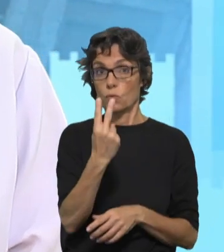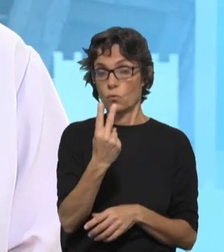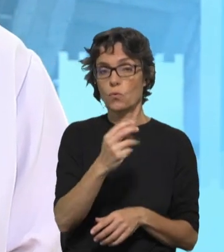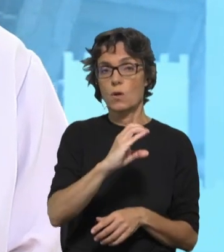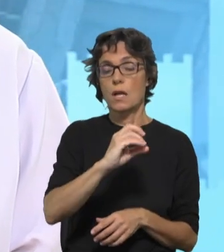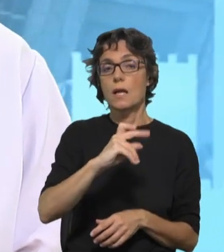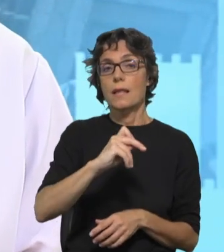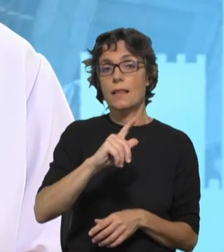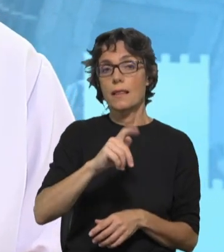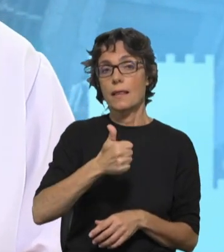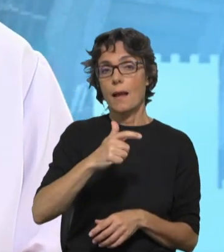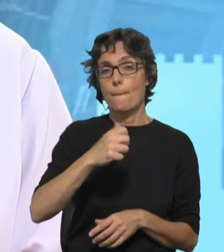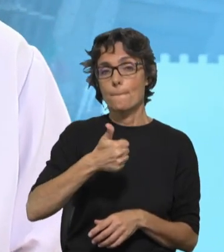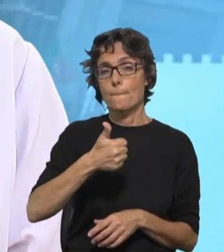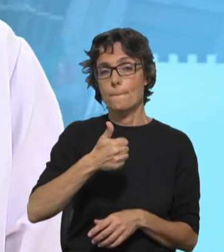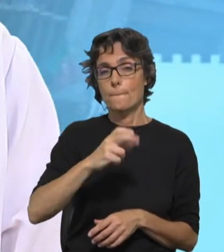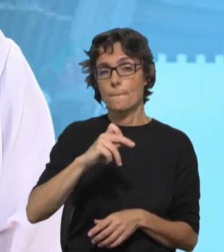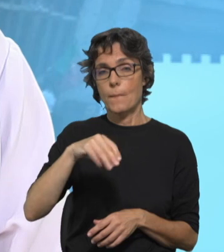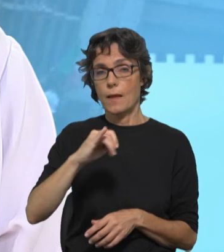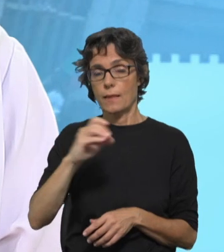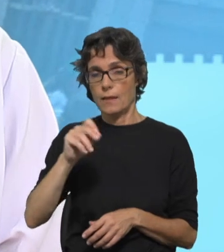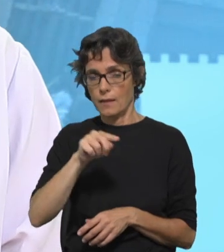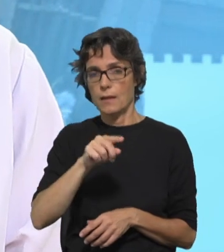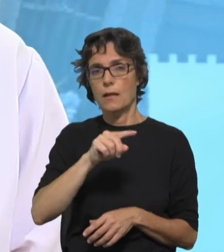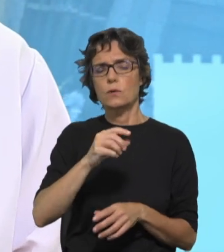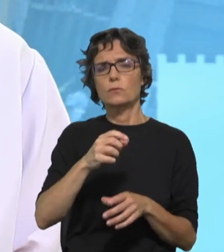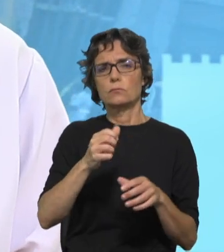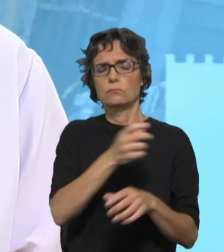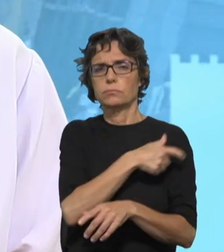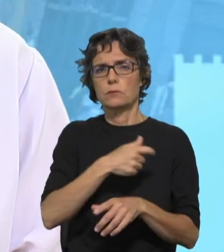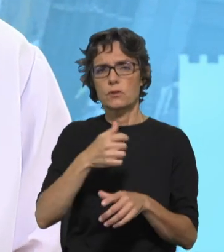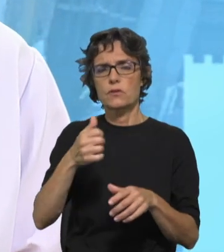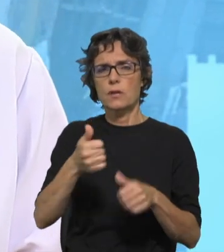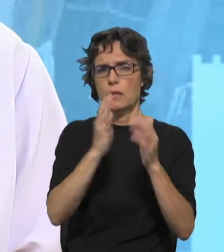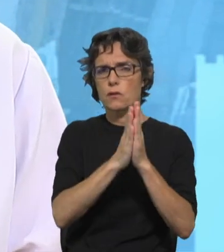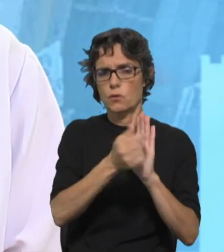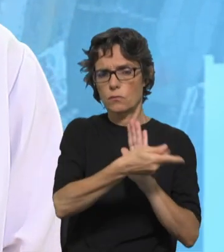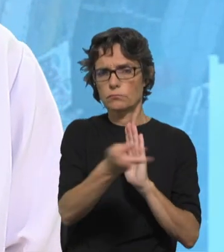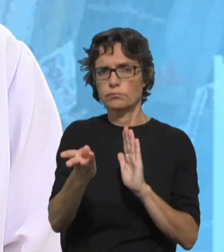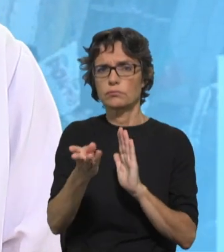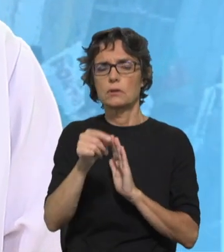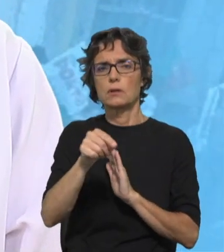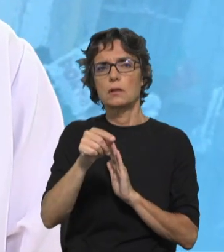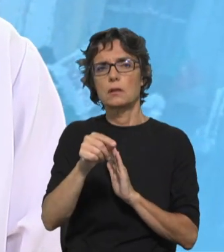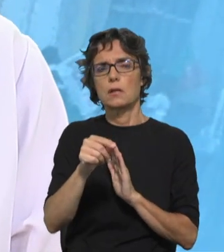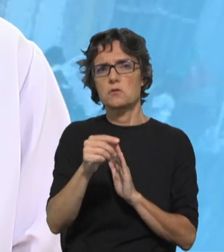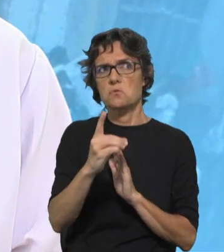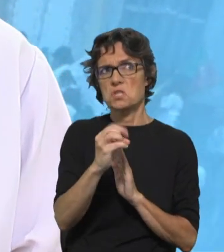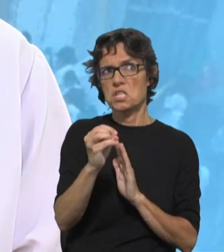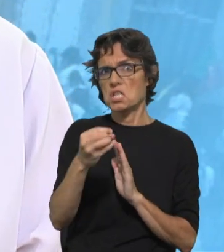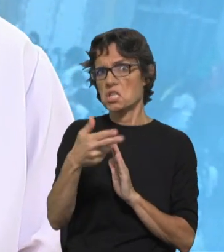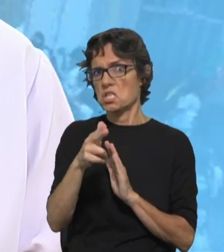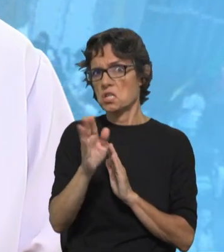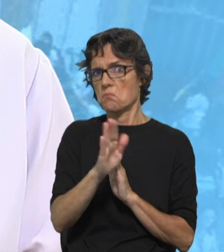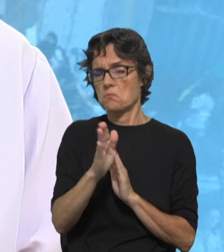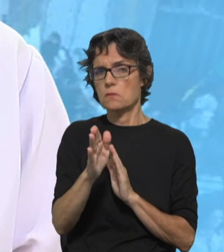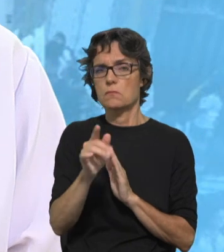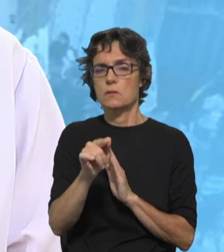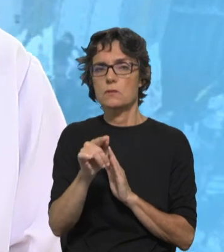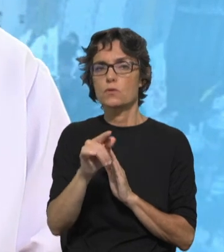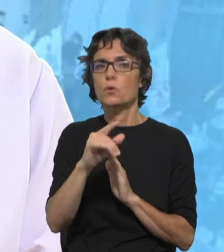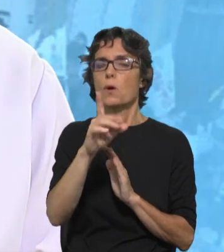com representação de todas as dioceses, são cerca de 60, 100, entre depois os acompanhantes, que já estava organizado,